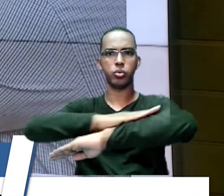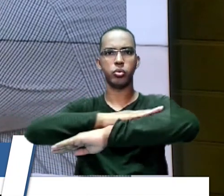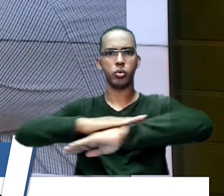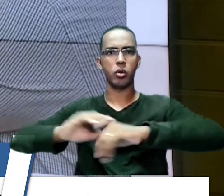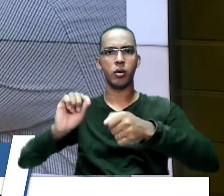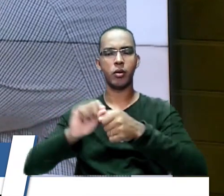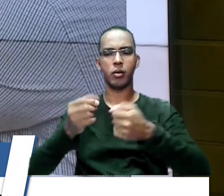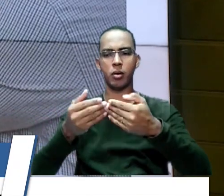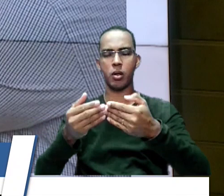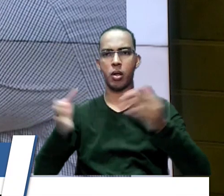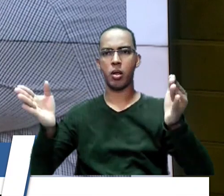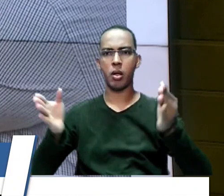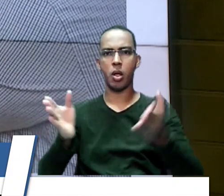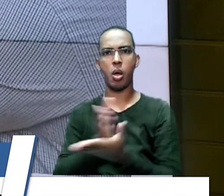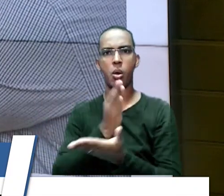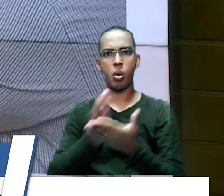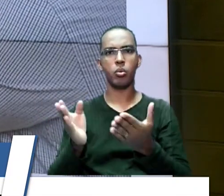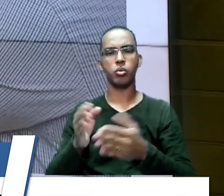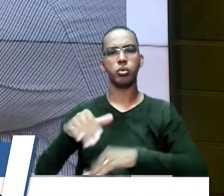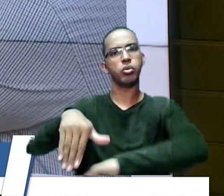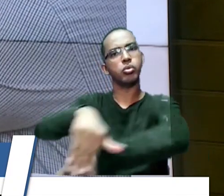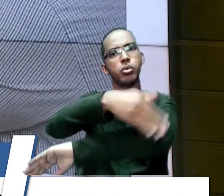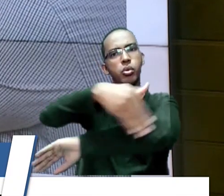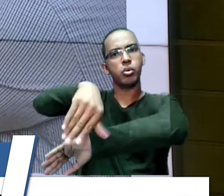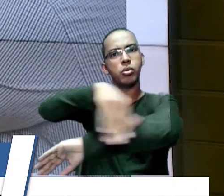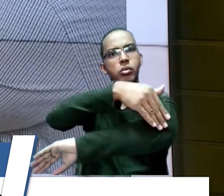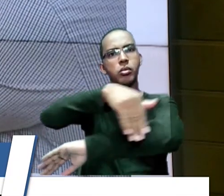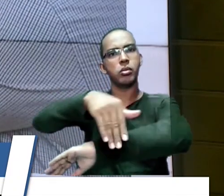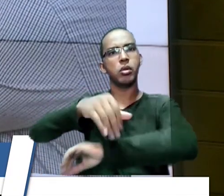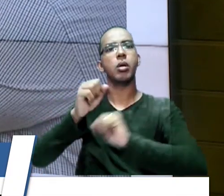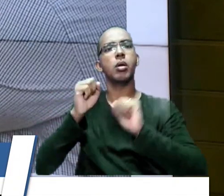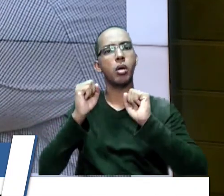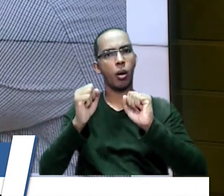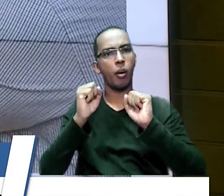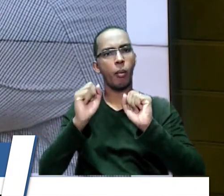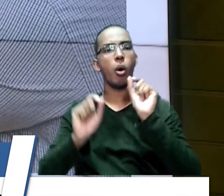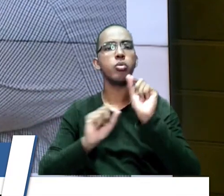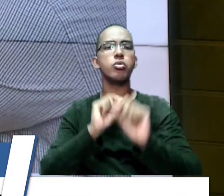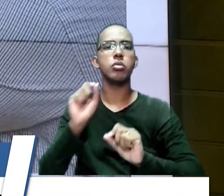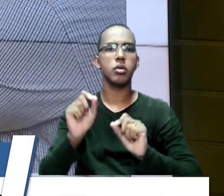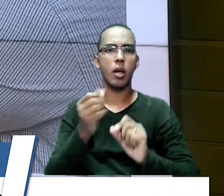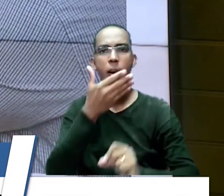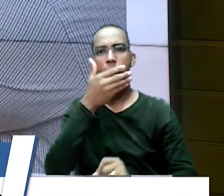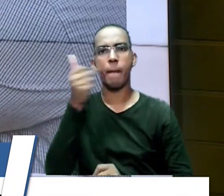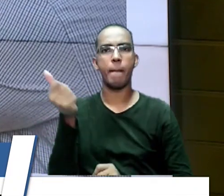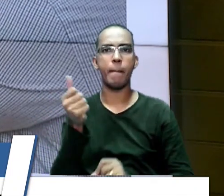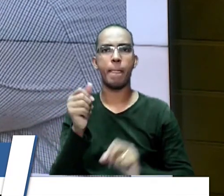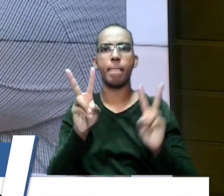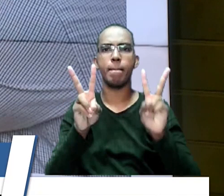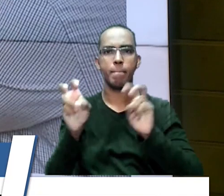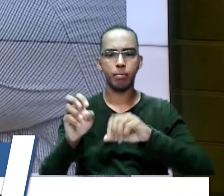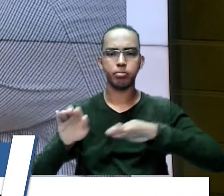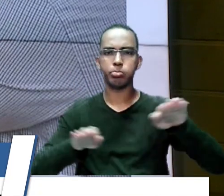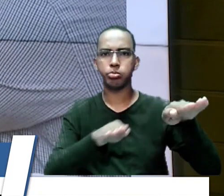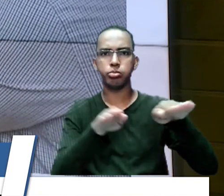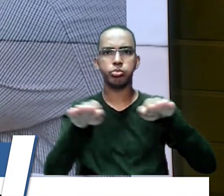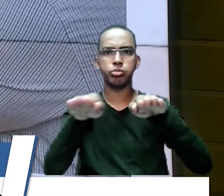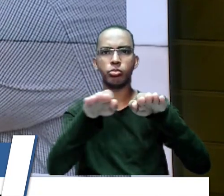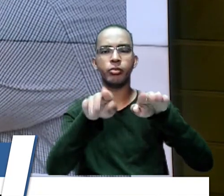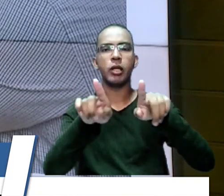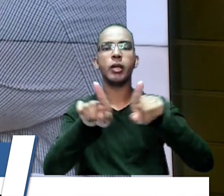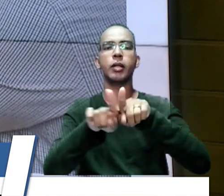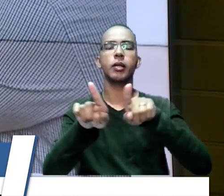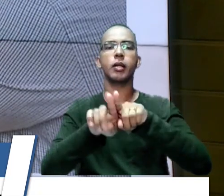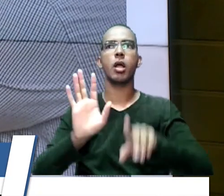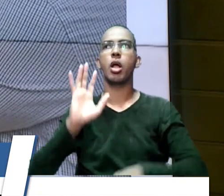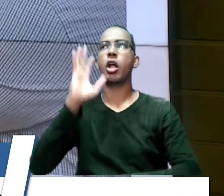aberturas de algumas ruas, para que pudesse melhorar a questão do trânsito e resolver de uma vez